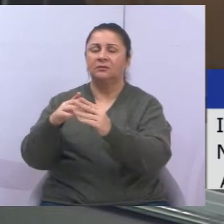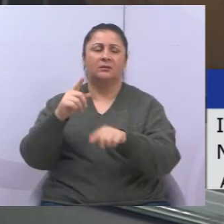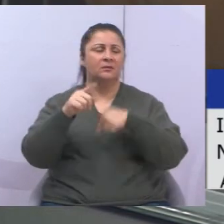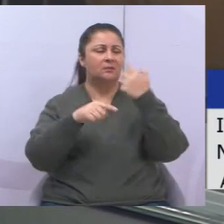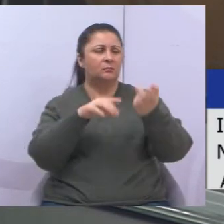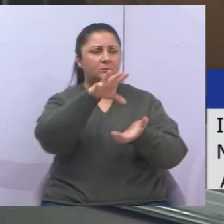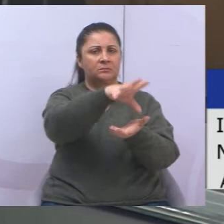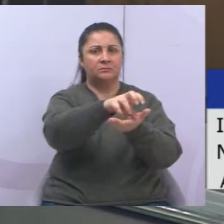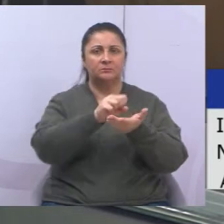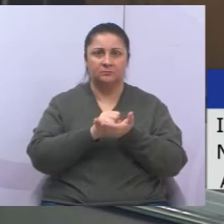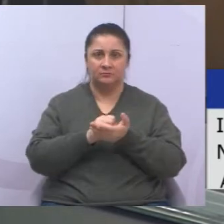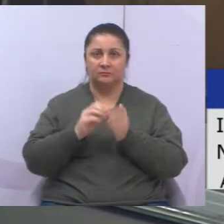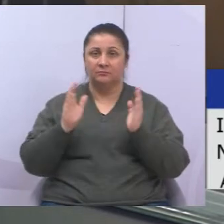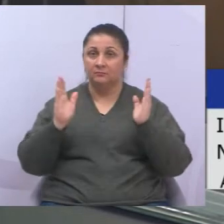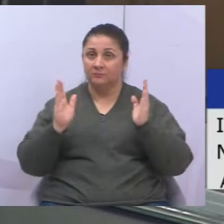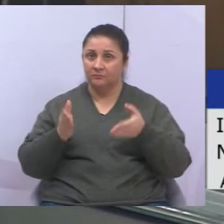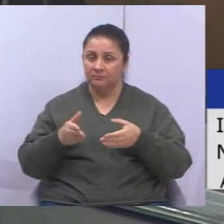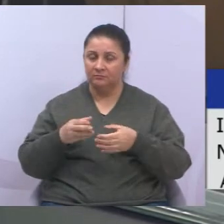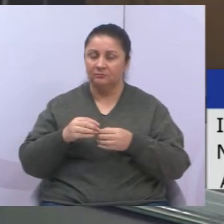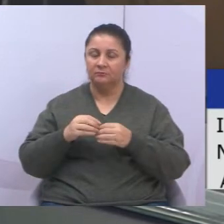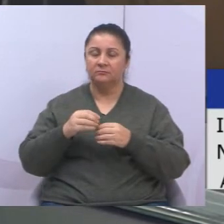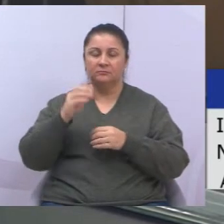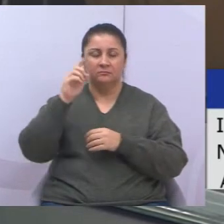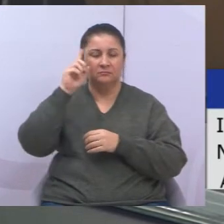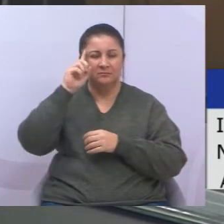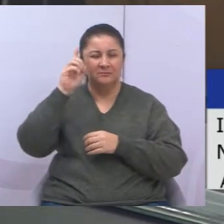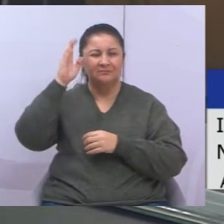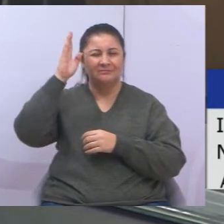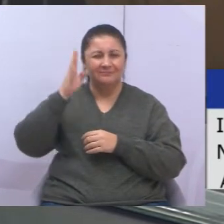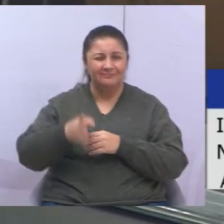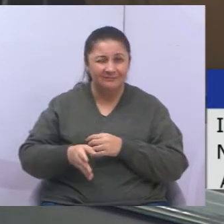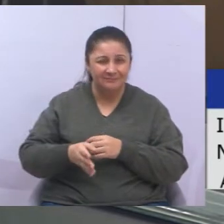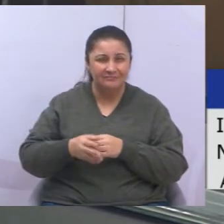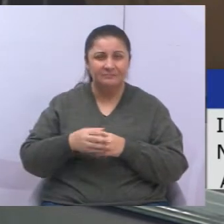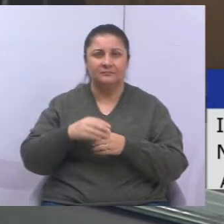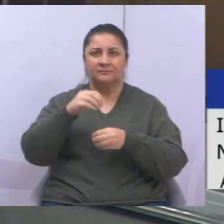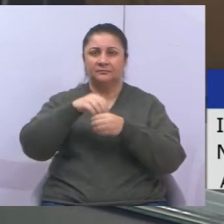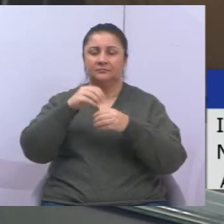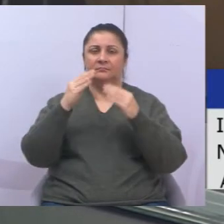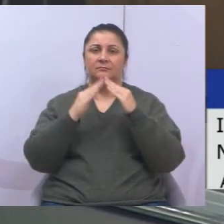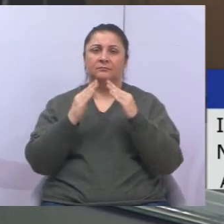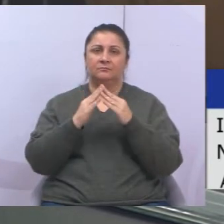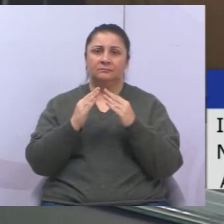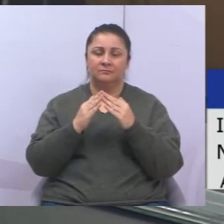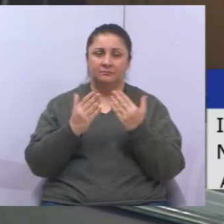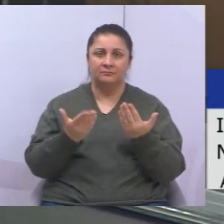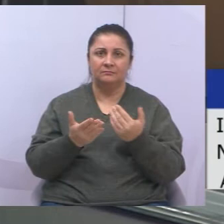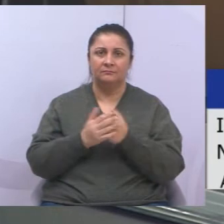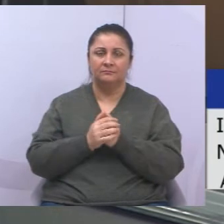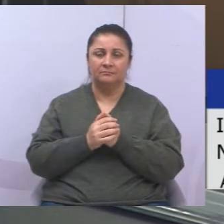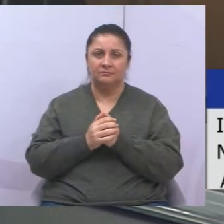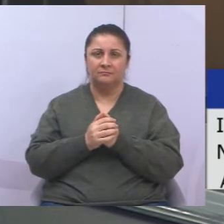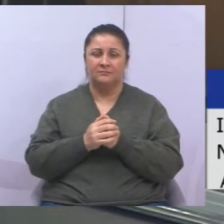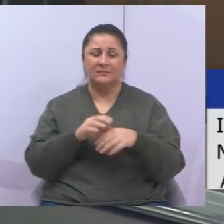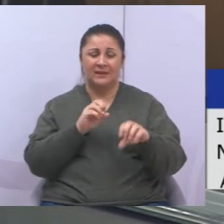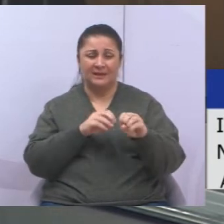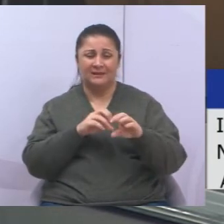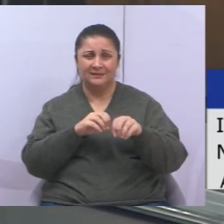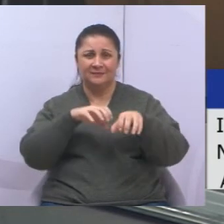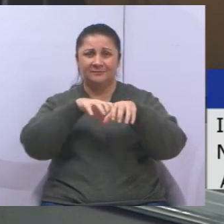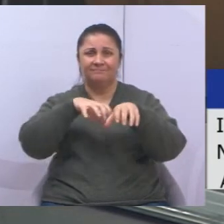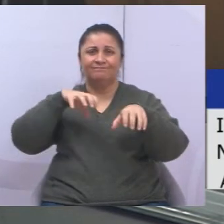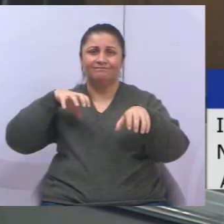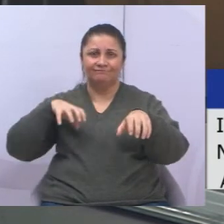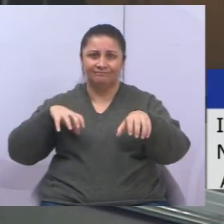buscá-los, hoje dentro da casa, tendo que lidar com essa escola online,